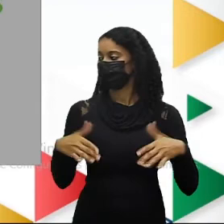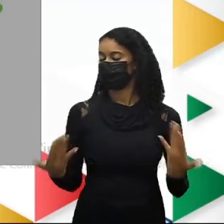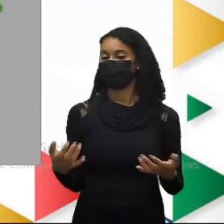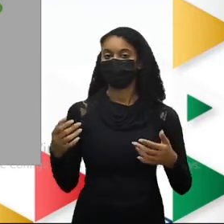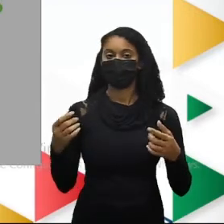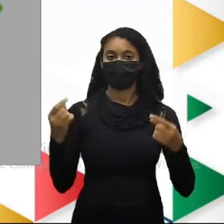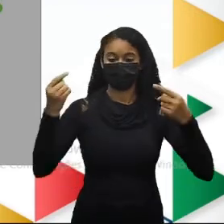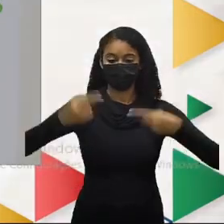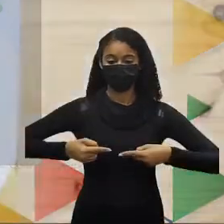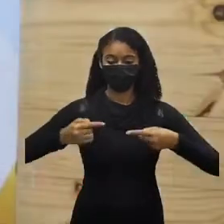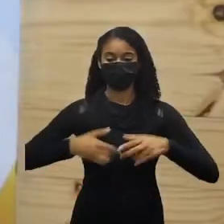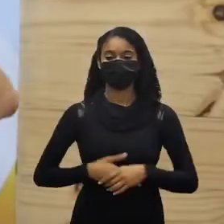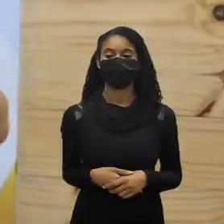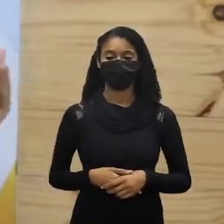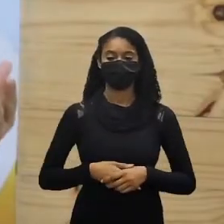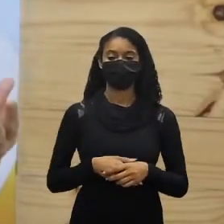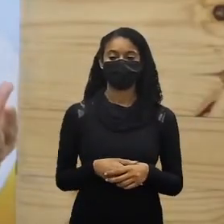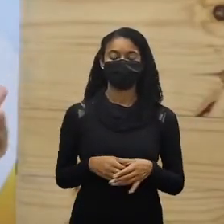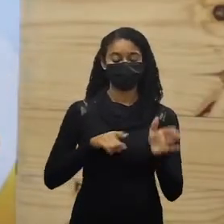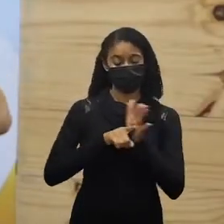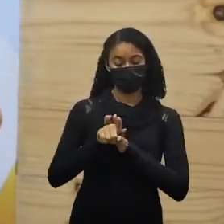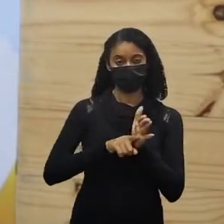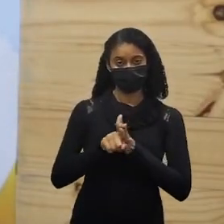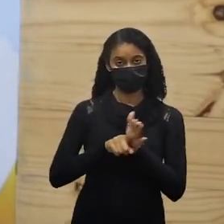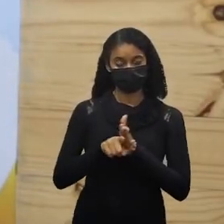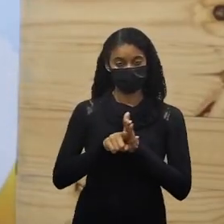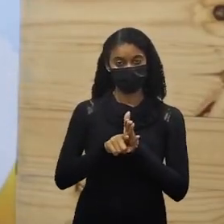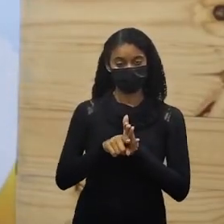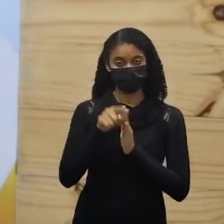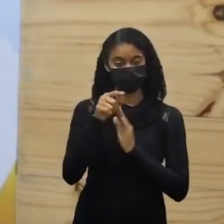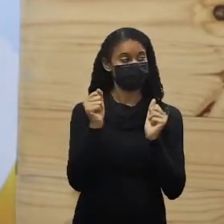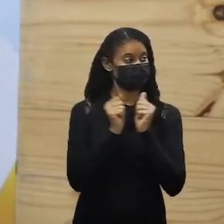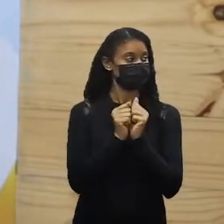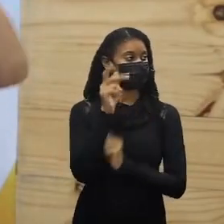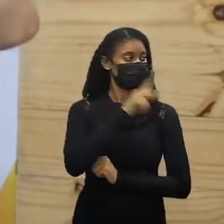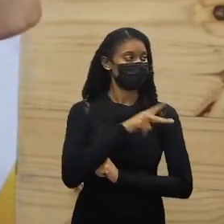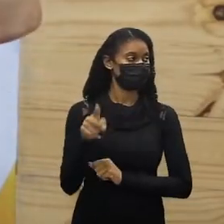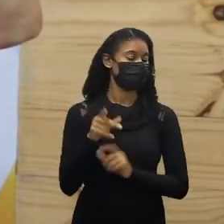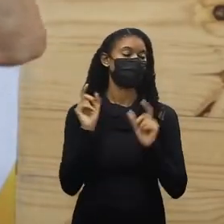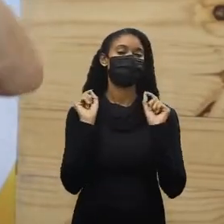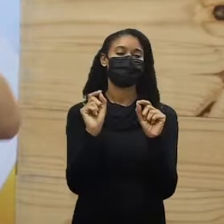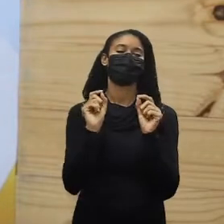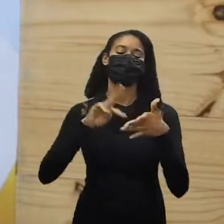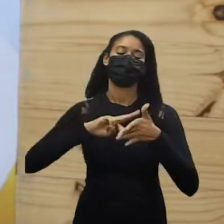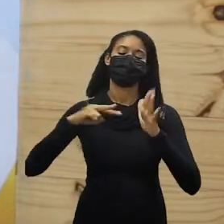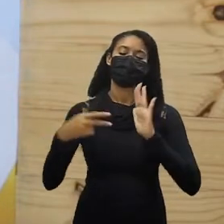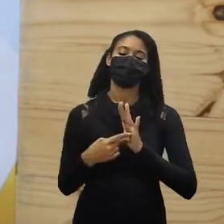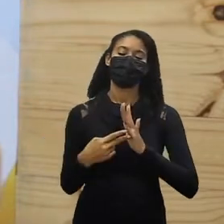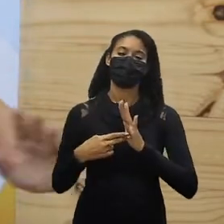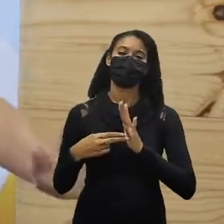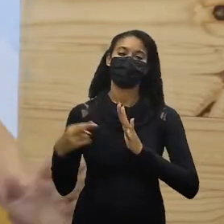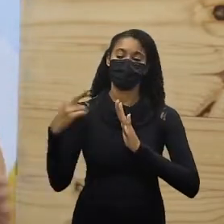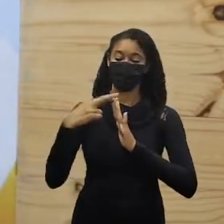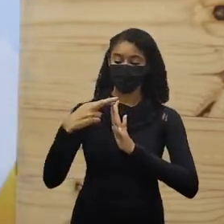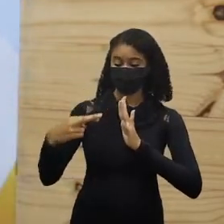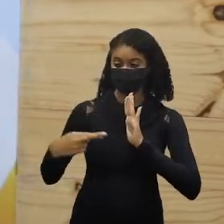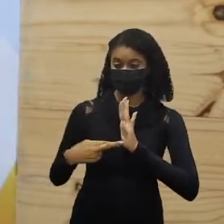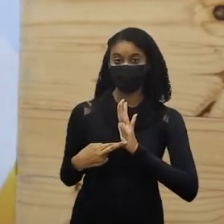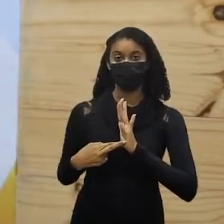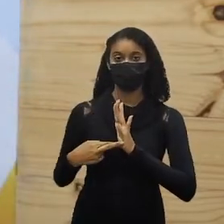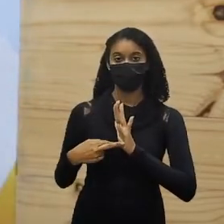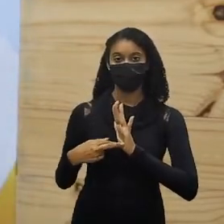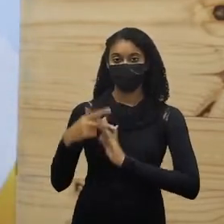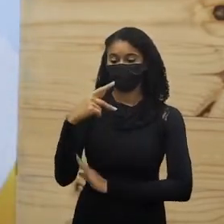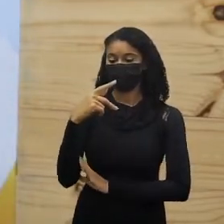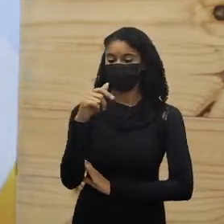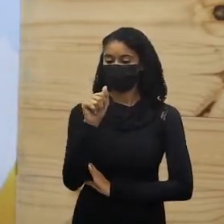Que tal vocês pesquisarem com o seu professor sobre o que é a norma padrão? Quais as